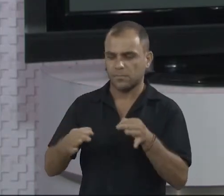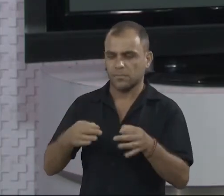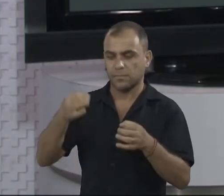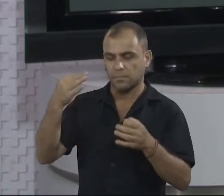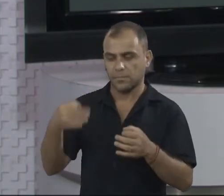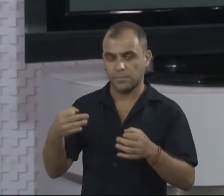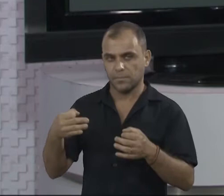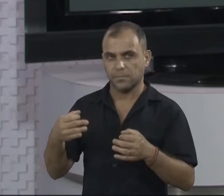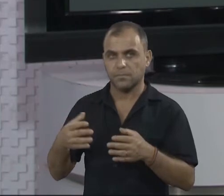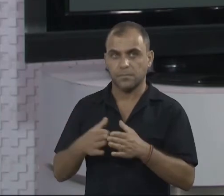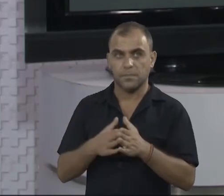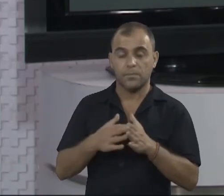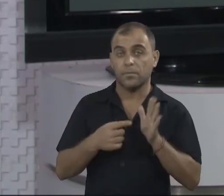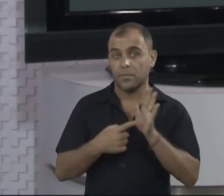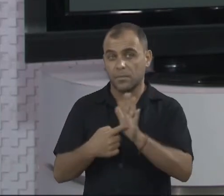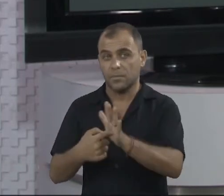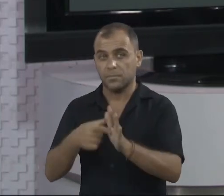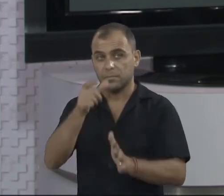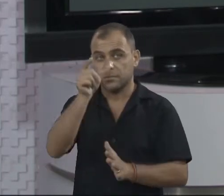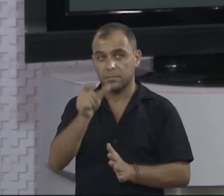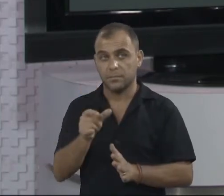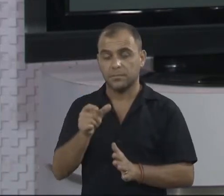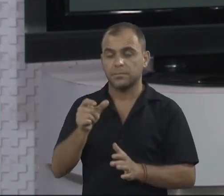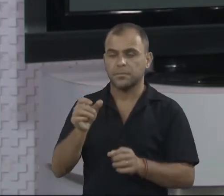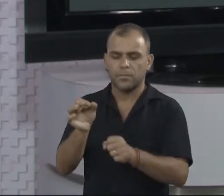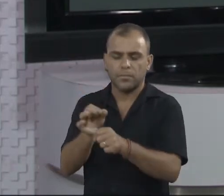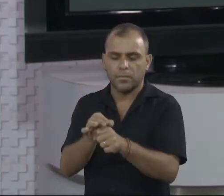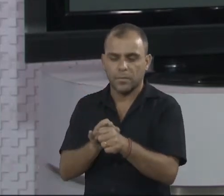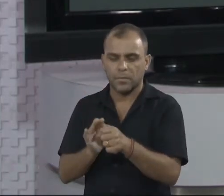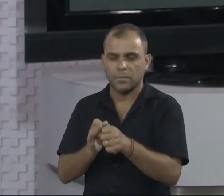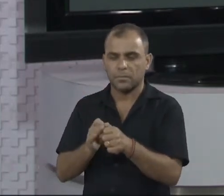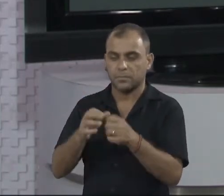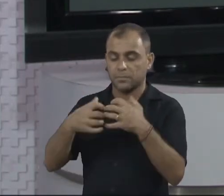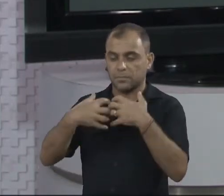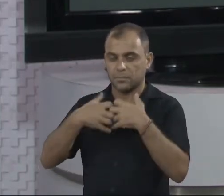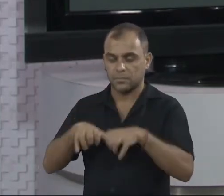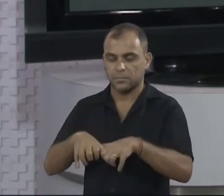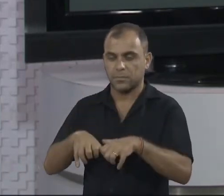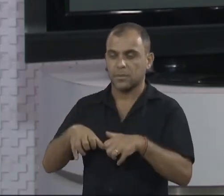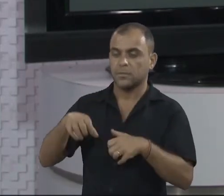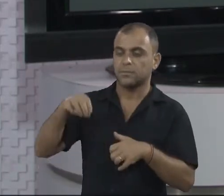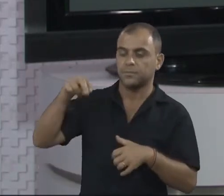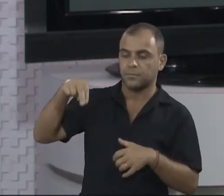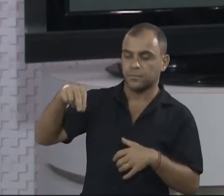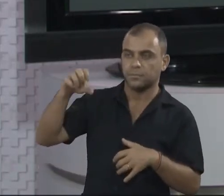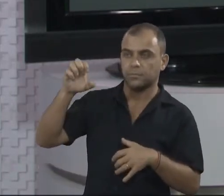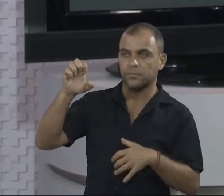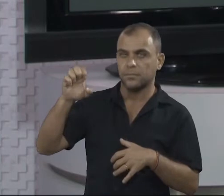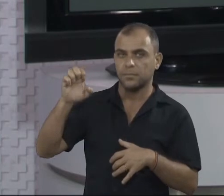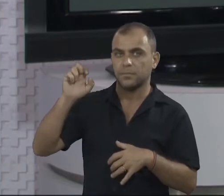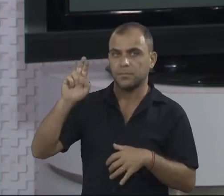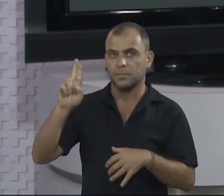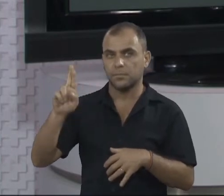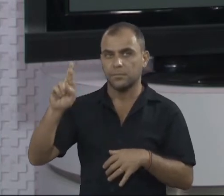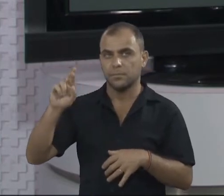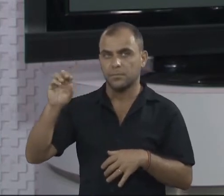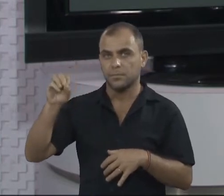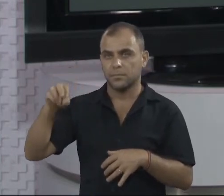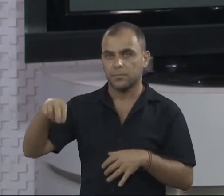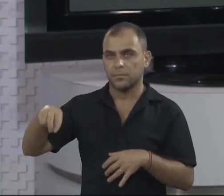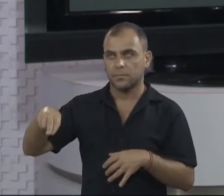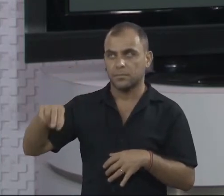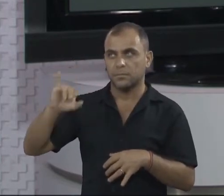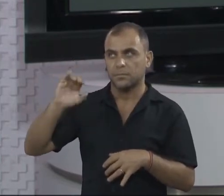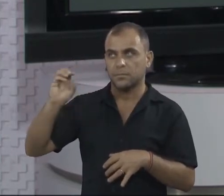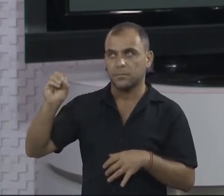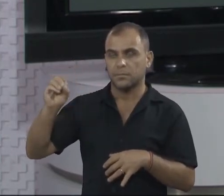E tem um carinha ali no sistema nervoso, que é a célula do sistema nervoso, que é o neurônio, que é o responsável por transmitir todas essas informações e